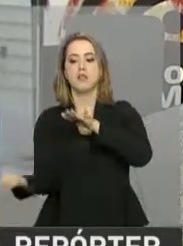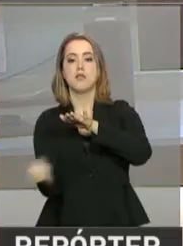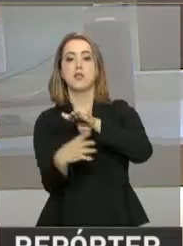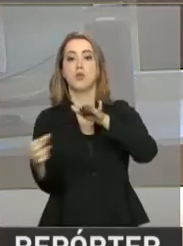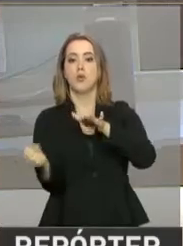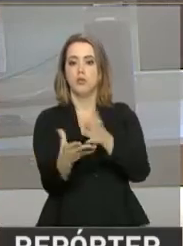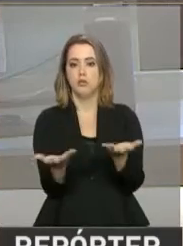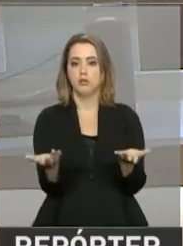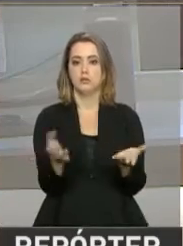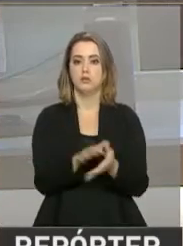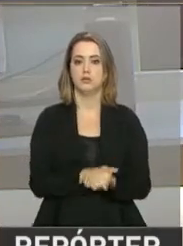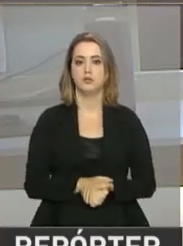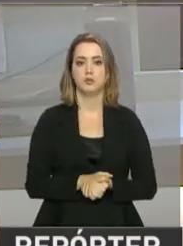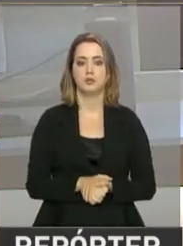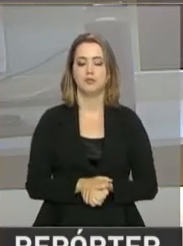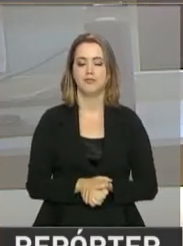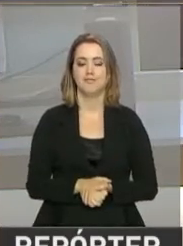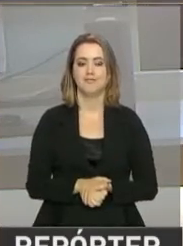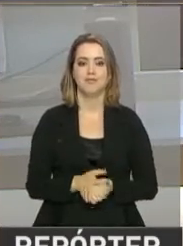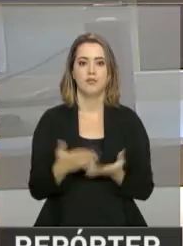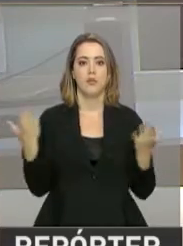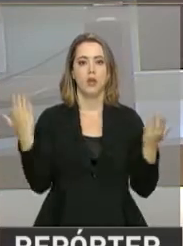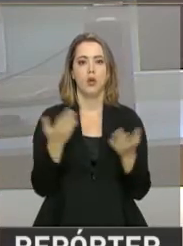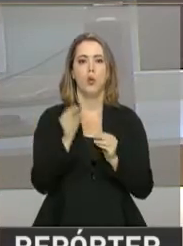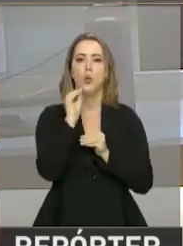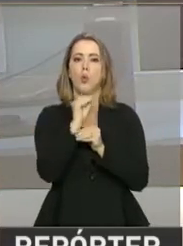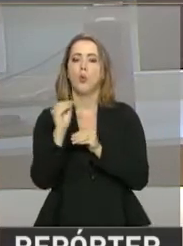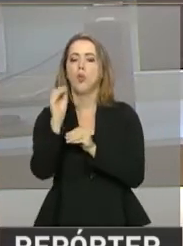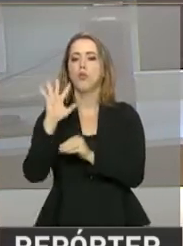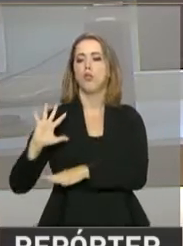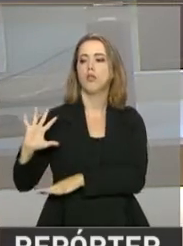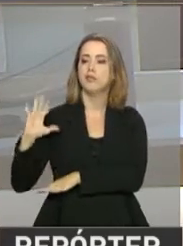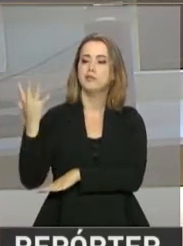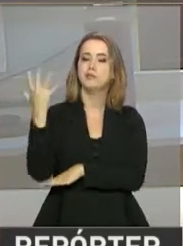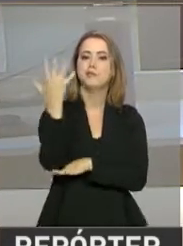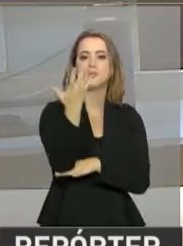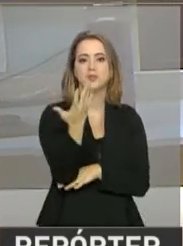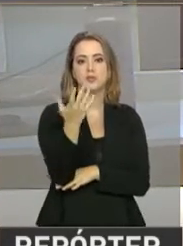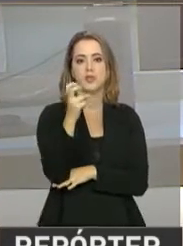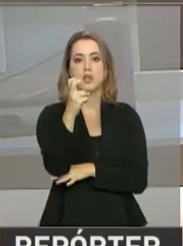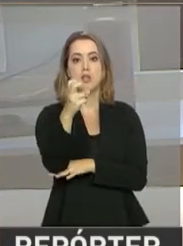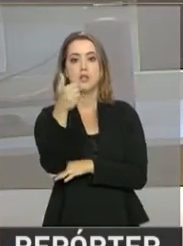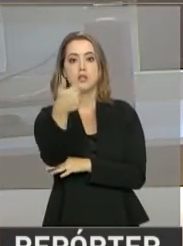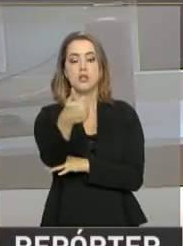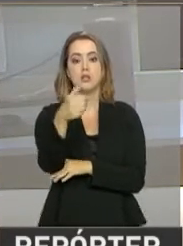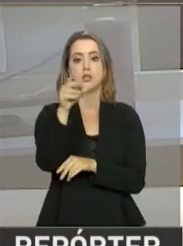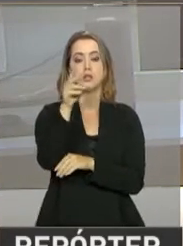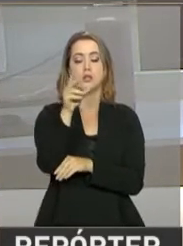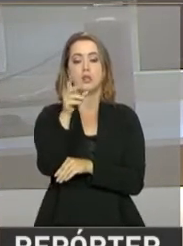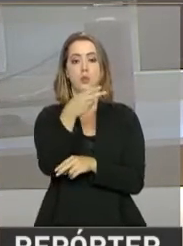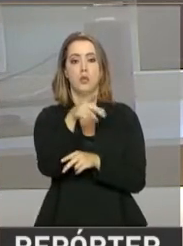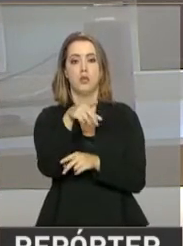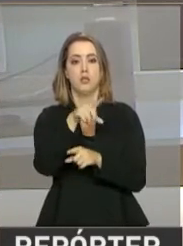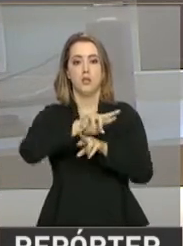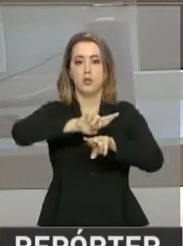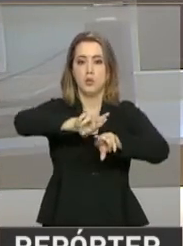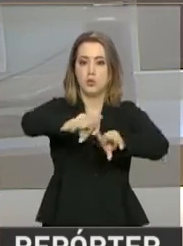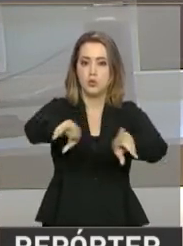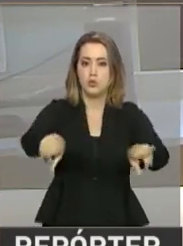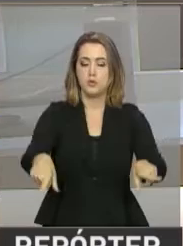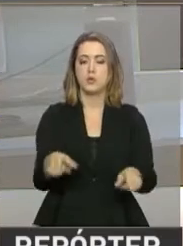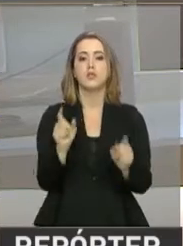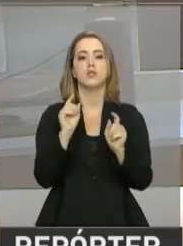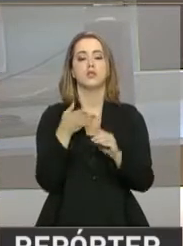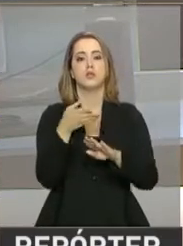futuro falar agora de preservação do meio ambiente pelo menos 51 espécies de cetáceos hábito as águas do oceano